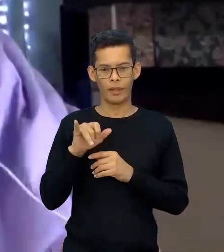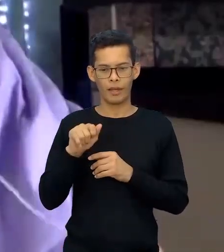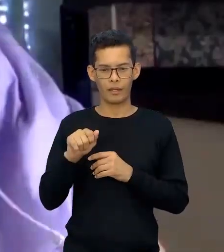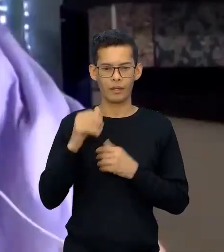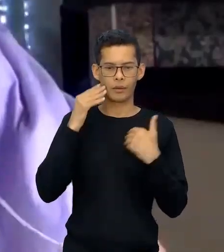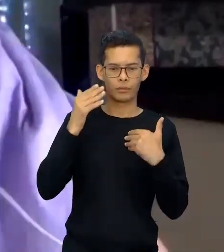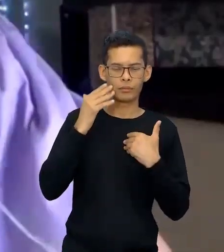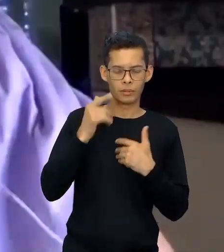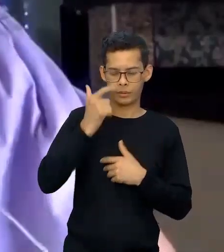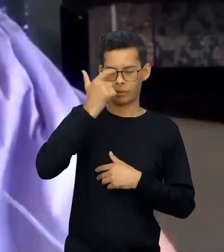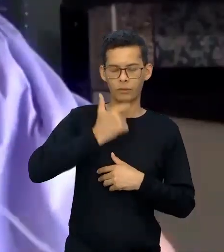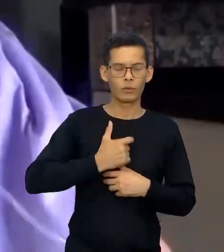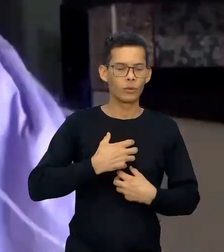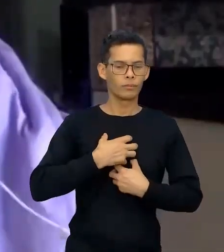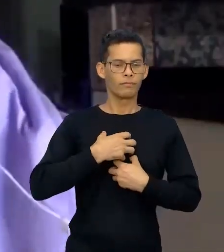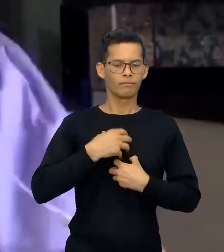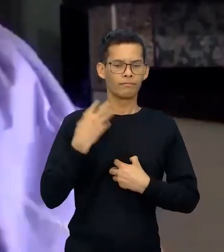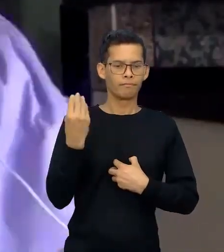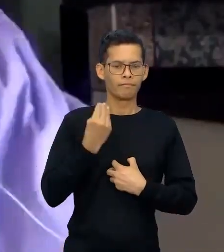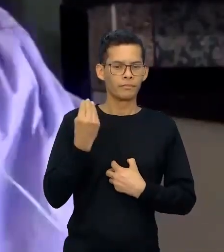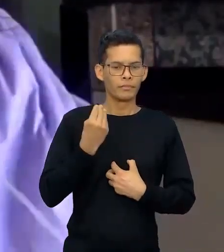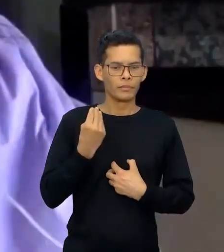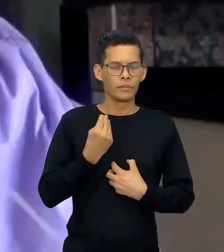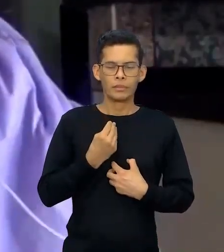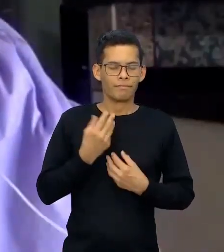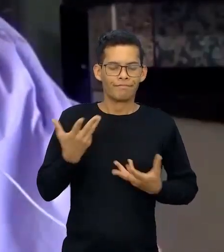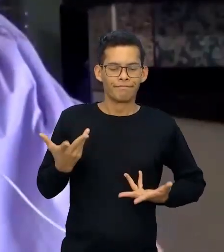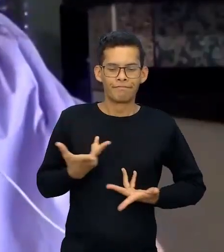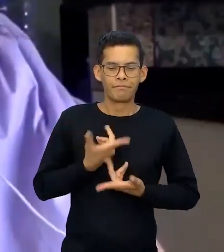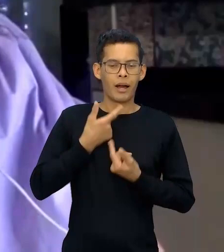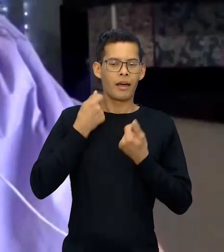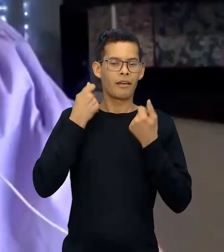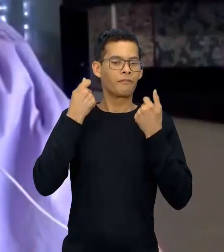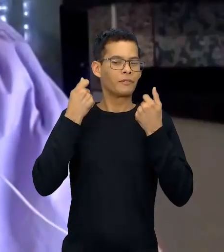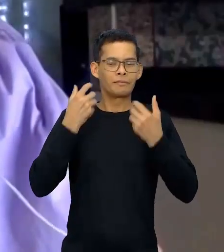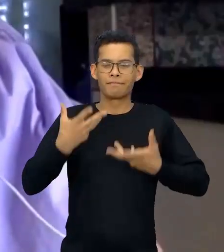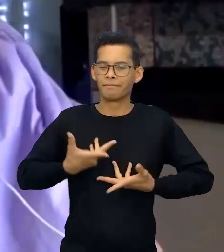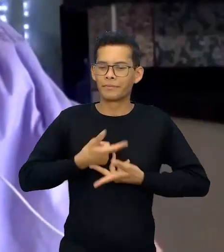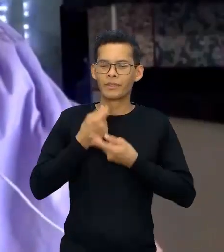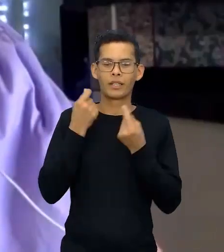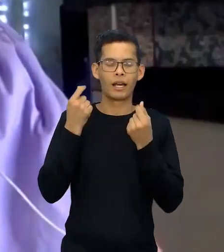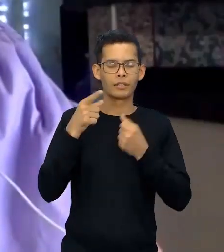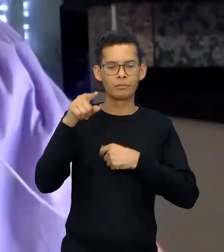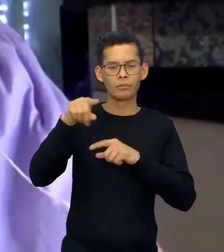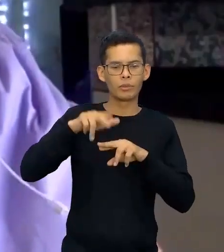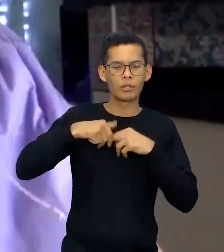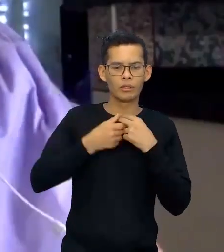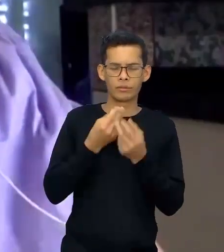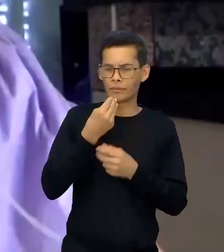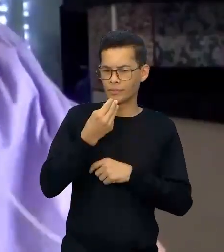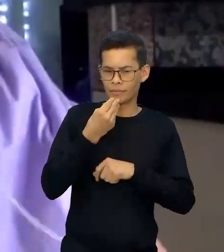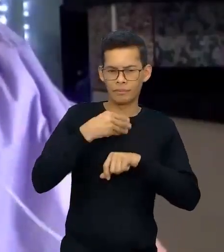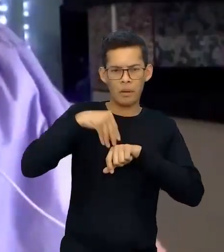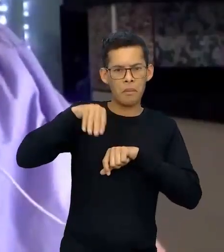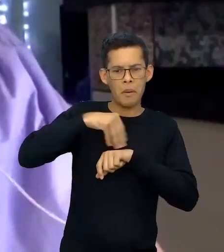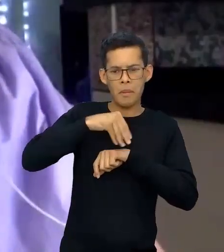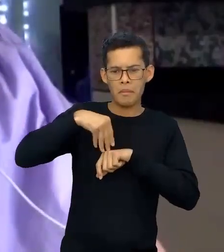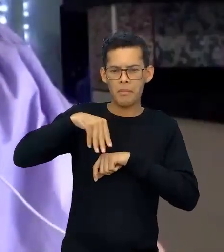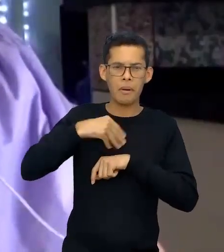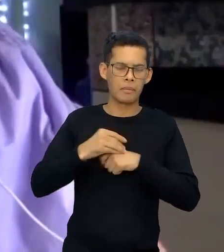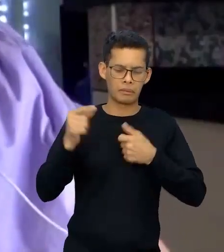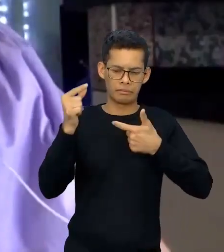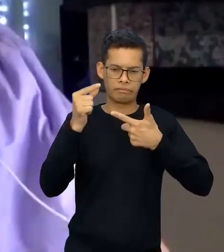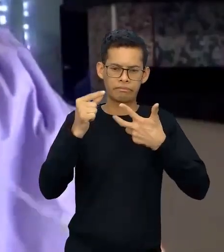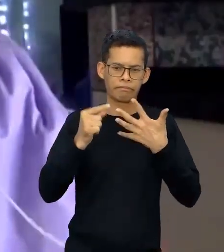Eu tô, assim, maravilhado mesmo com tantas possibilidades. Eu sempre falo que é a